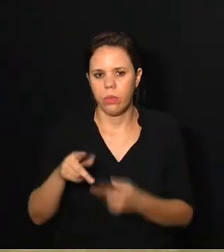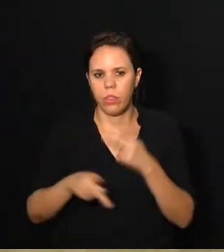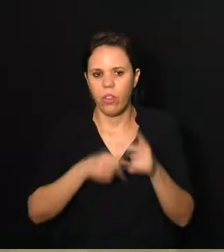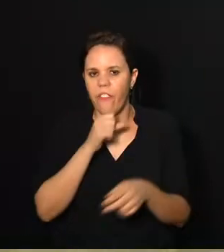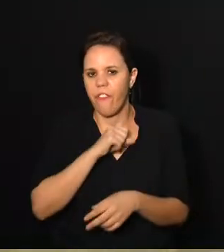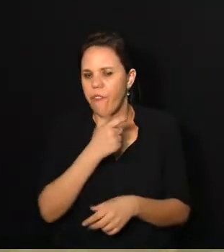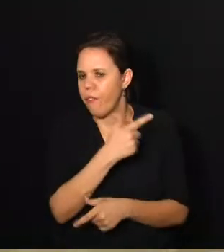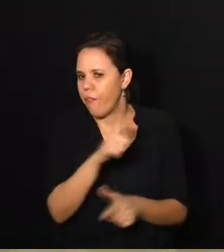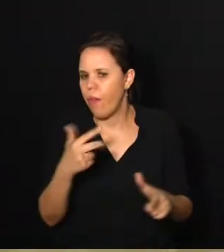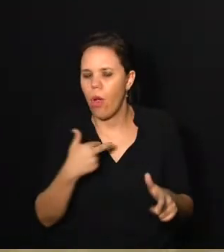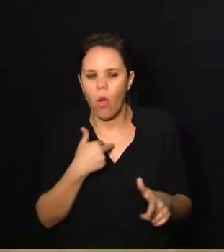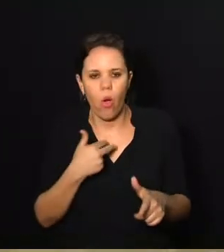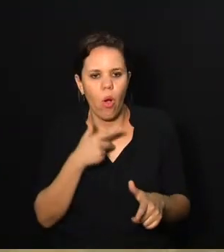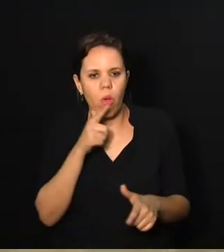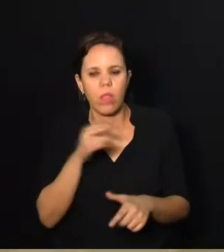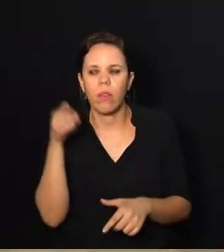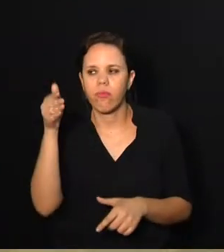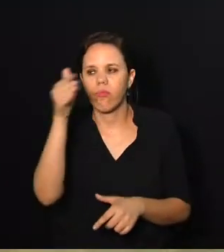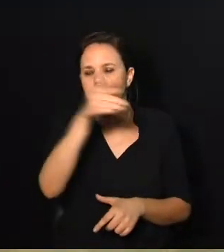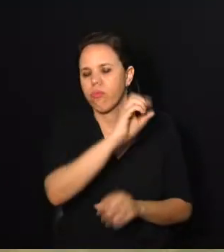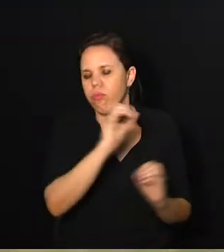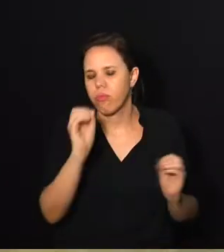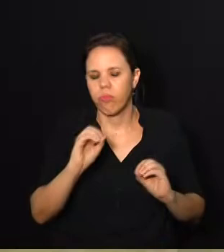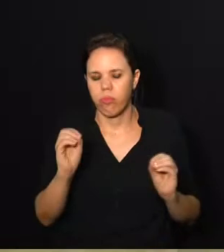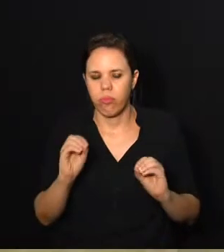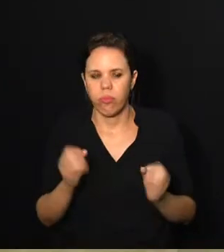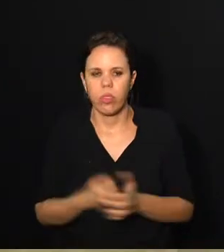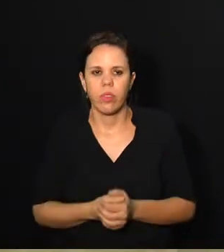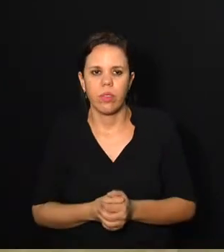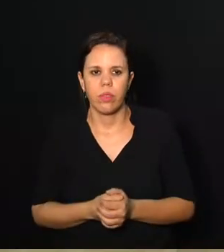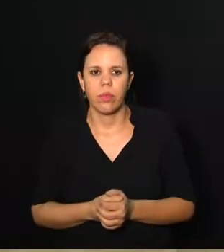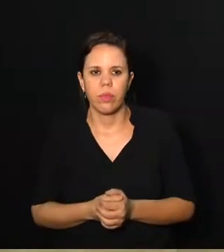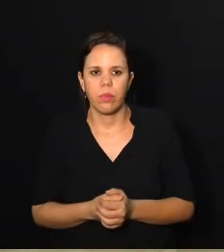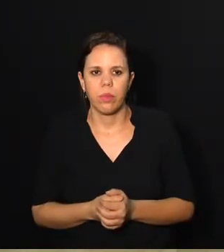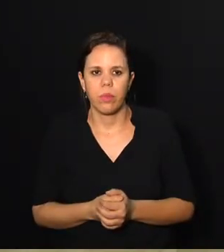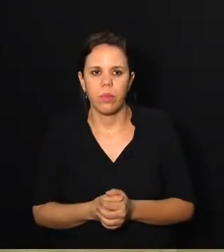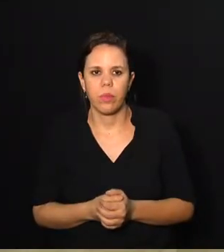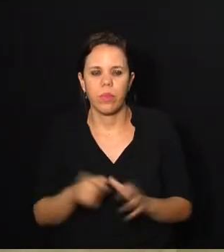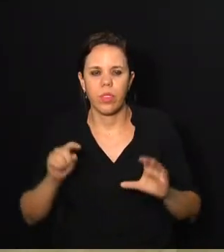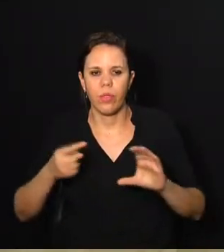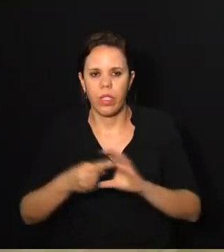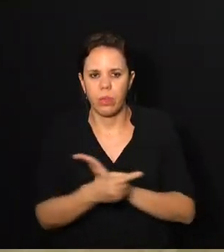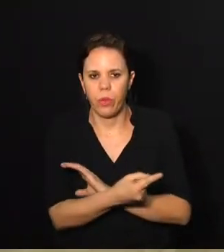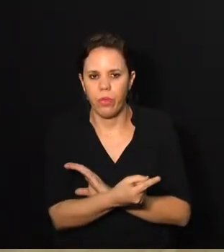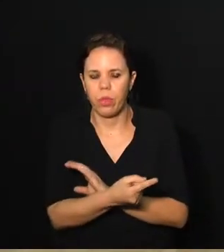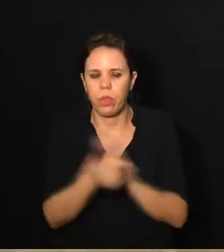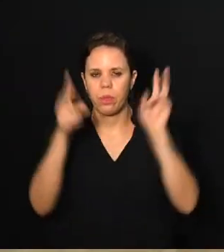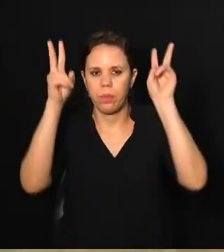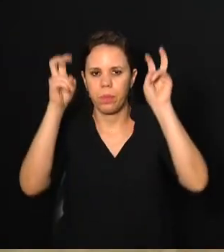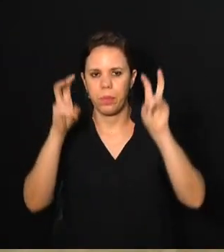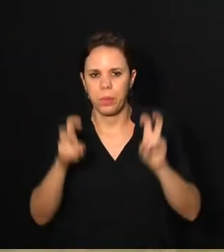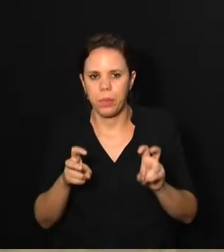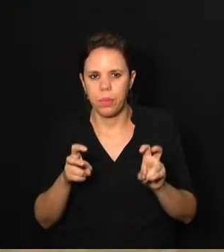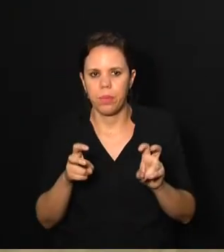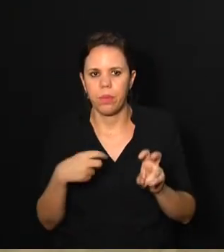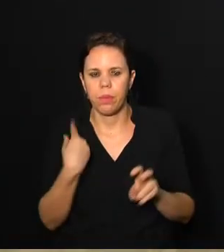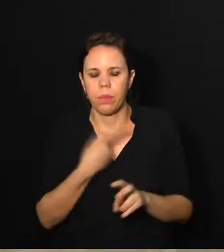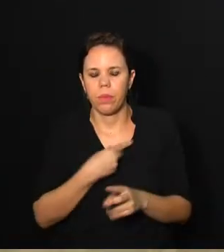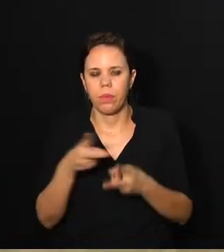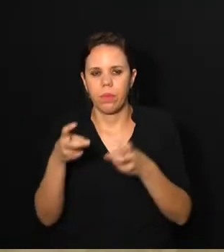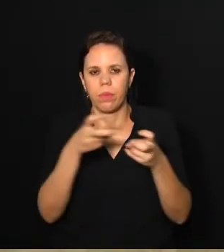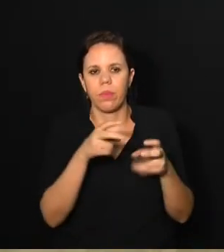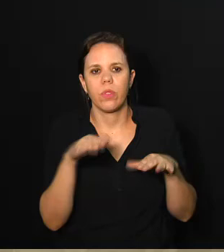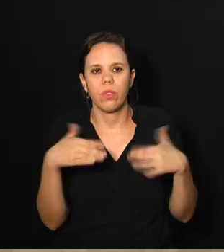não têm mais esse tipo de condição, né, vereador? Não há dúvida. Conforme vai se aprofundando no debate sobre o idoso, nós vamos identificando em